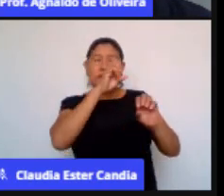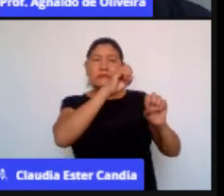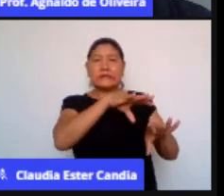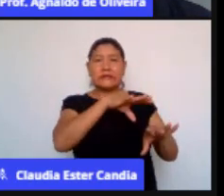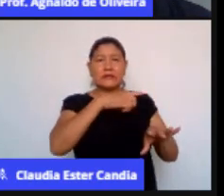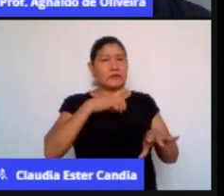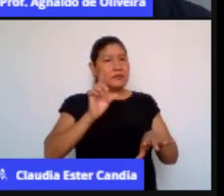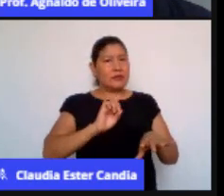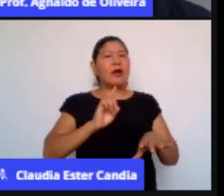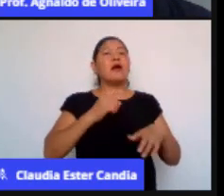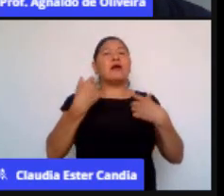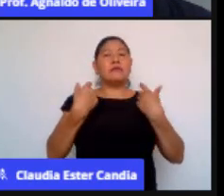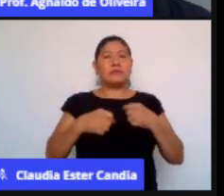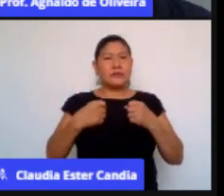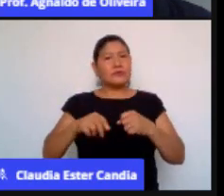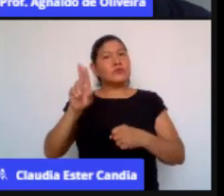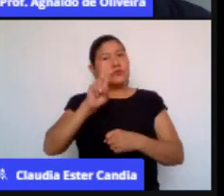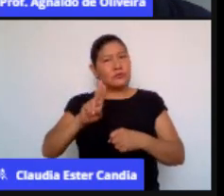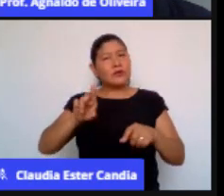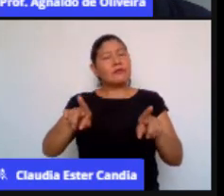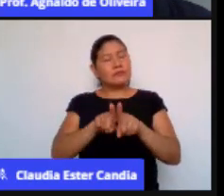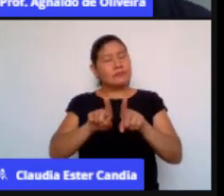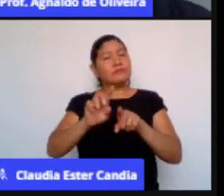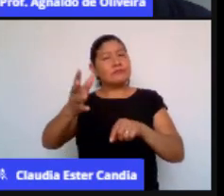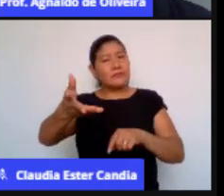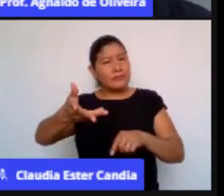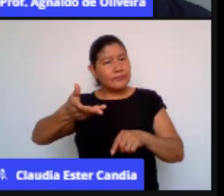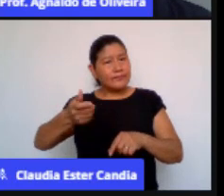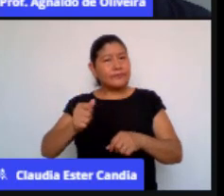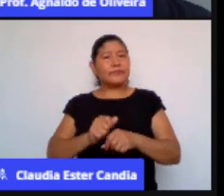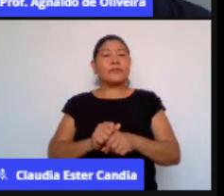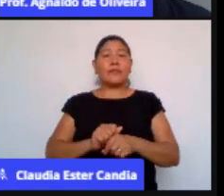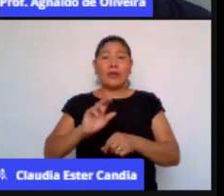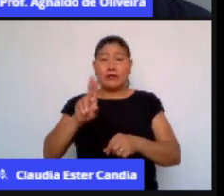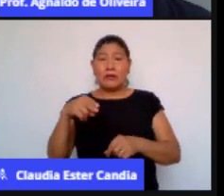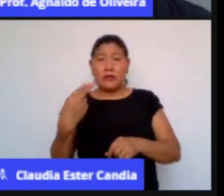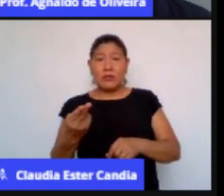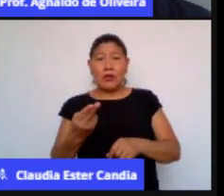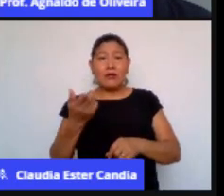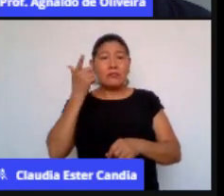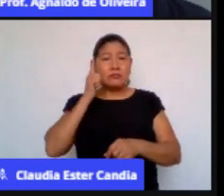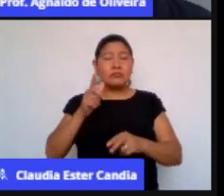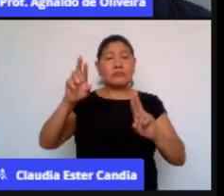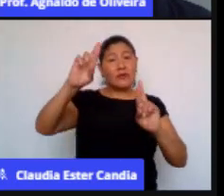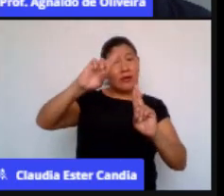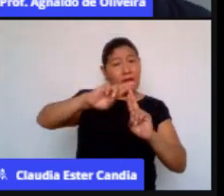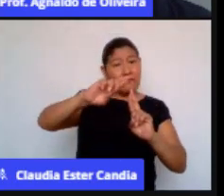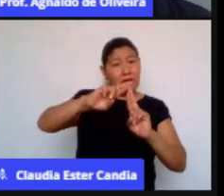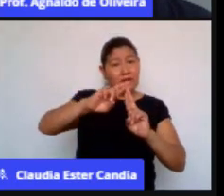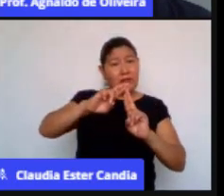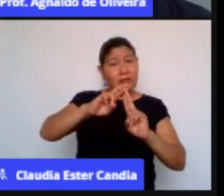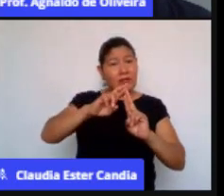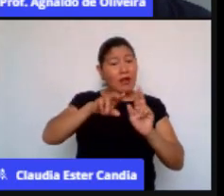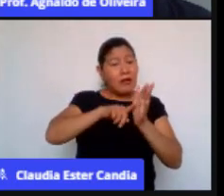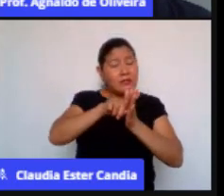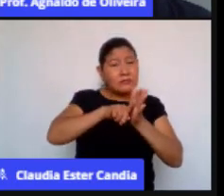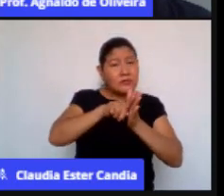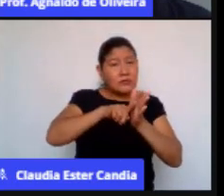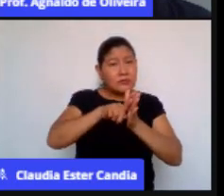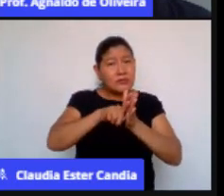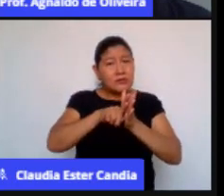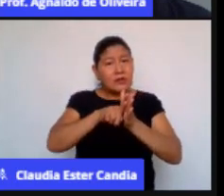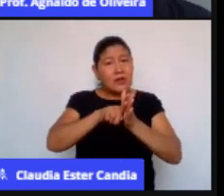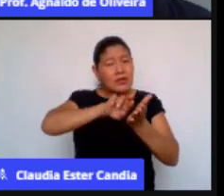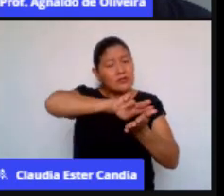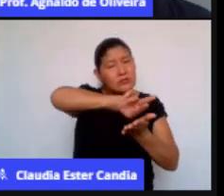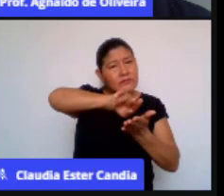gente selecionou para esse próximo ano. Então, a gente lá também, no nosso referencial, a gente vai ter as habilidades relacionadas. Então, são habilidades do ano anterior